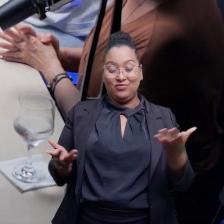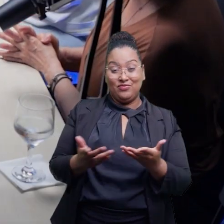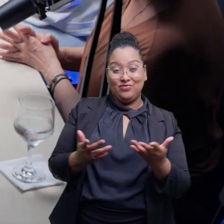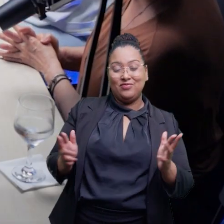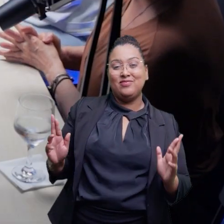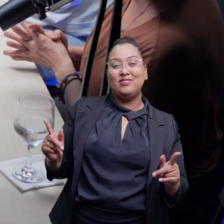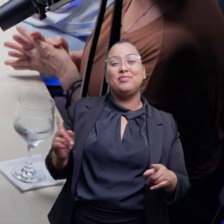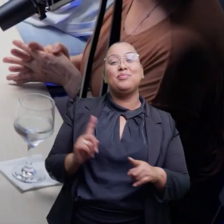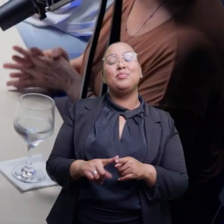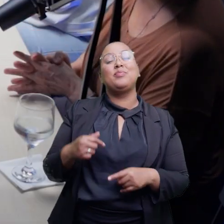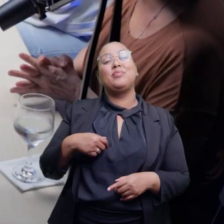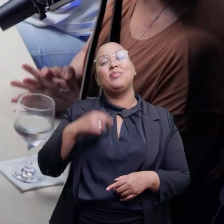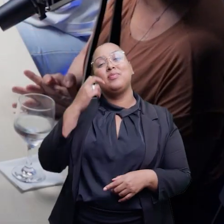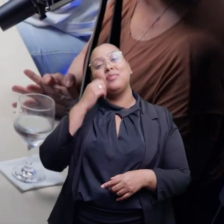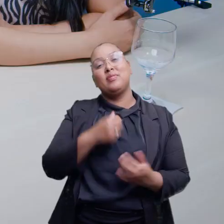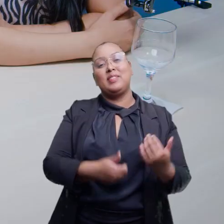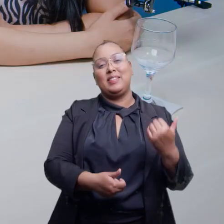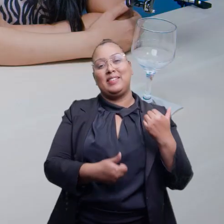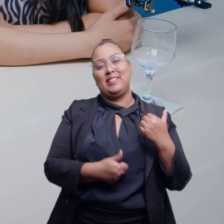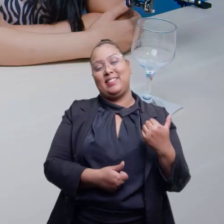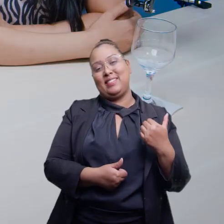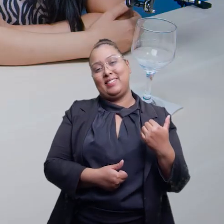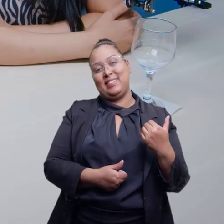foco que a gente tem hoje, porque eu adotei um bebê